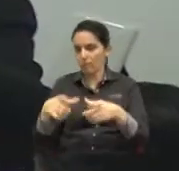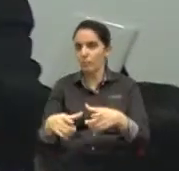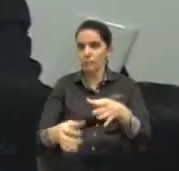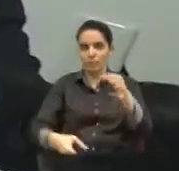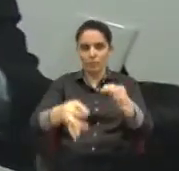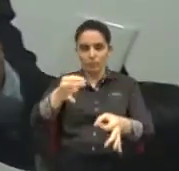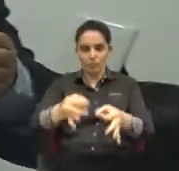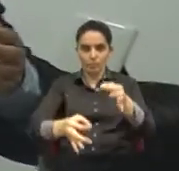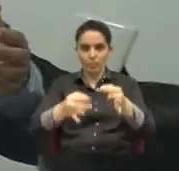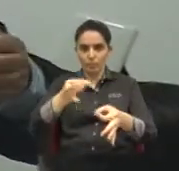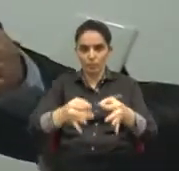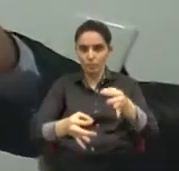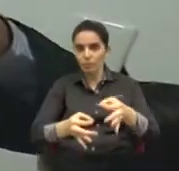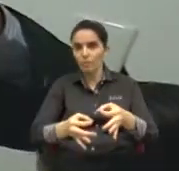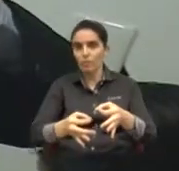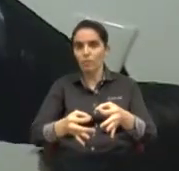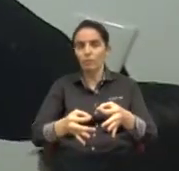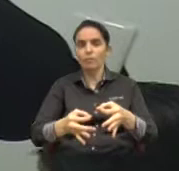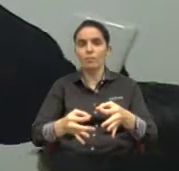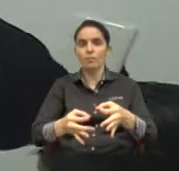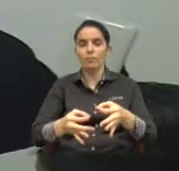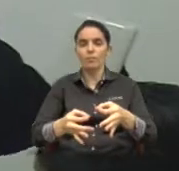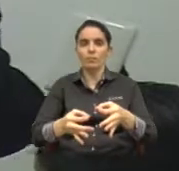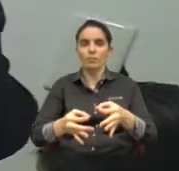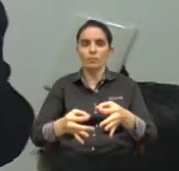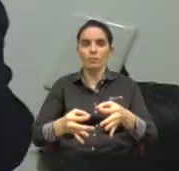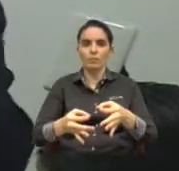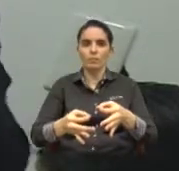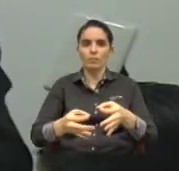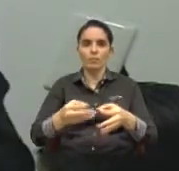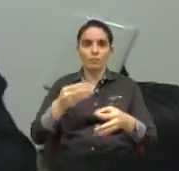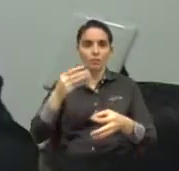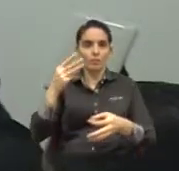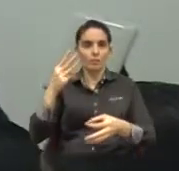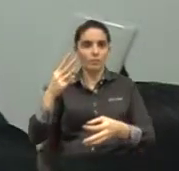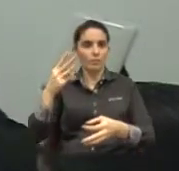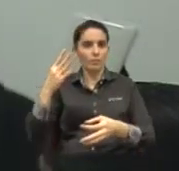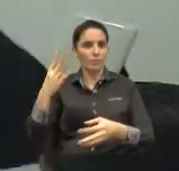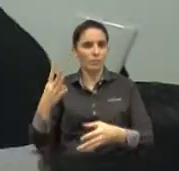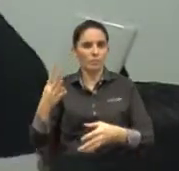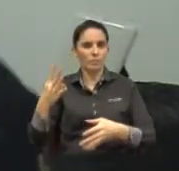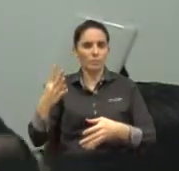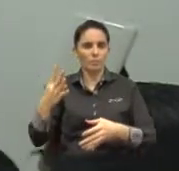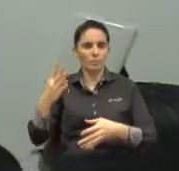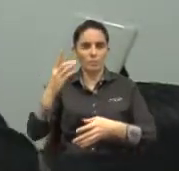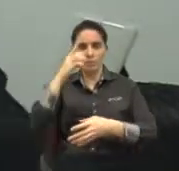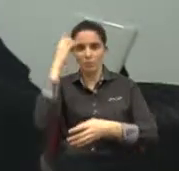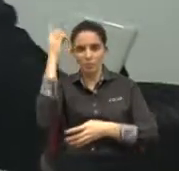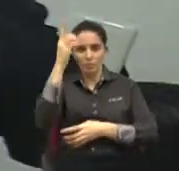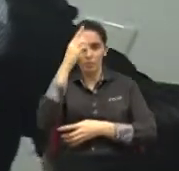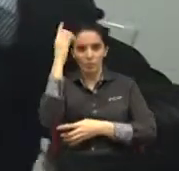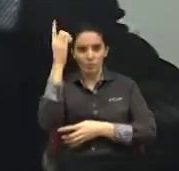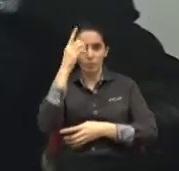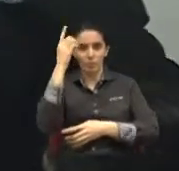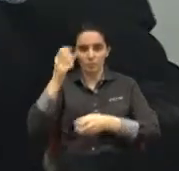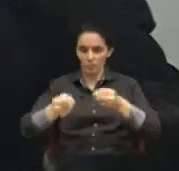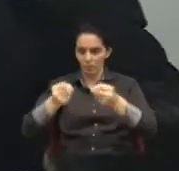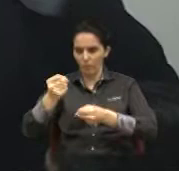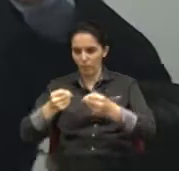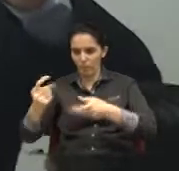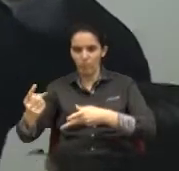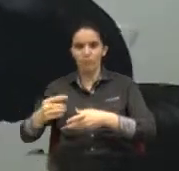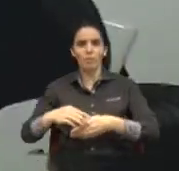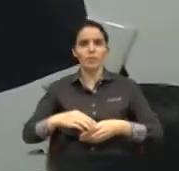uma audiência, é 3, 4 viaturas da Polícia Militar, o Camburão, entra